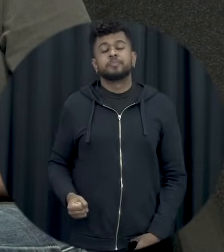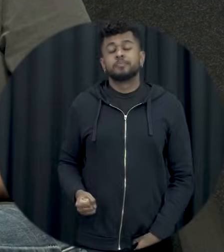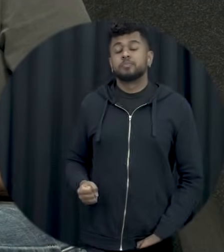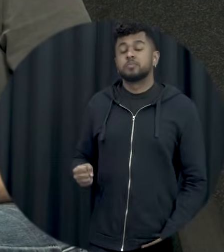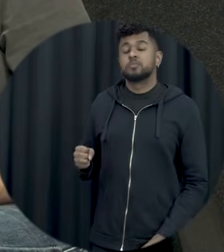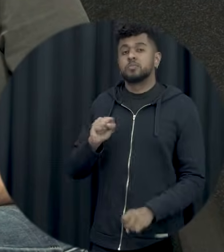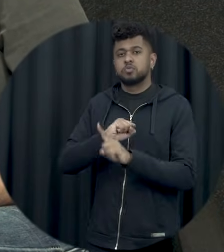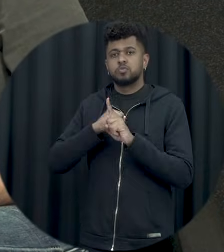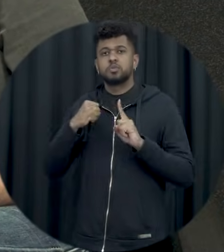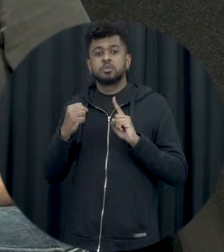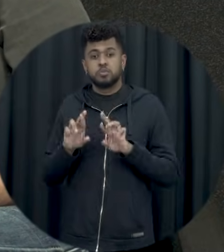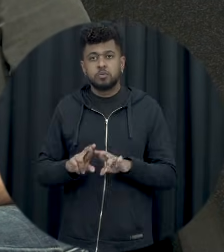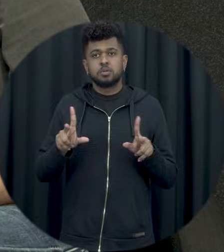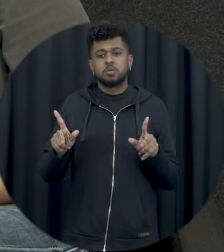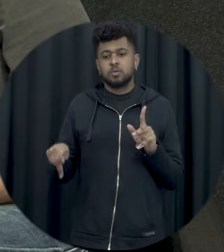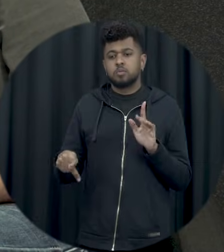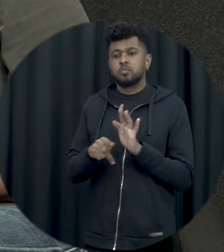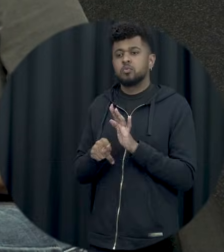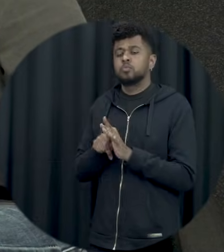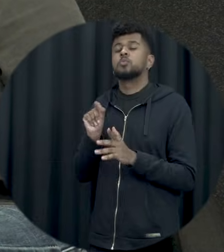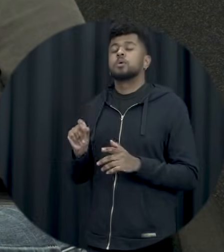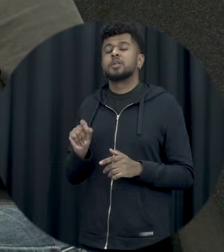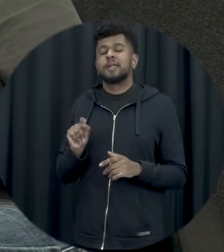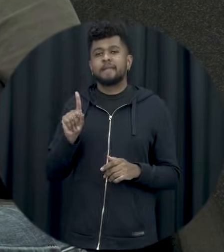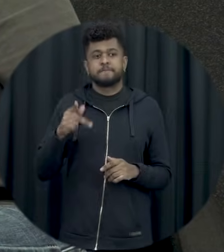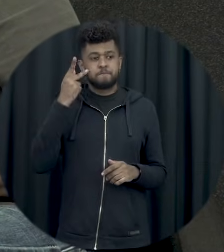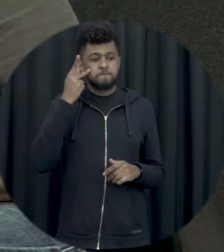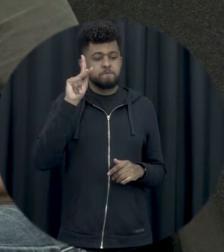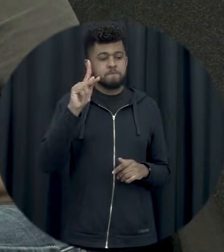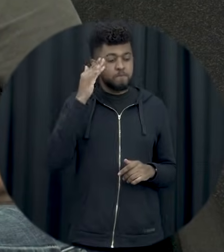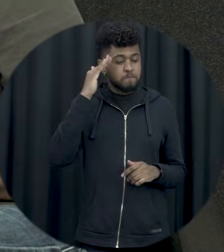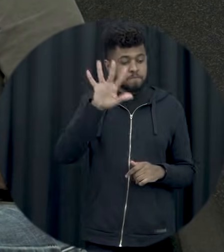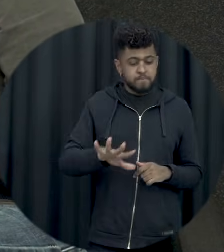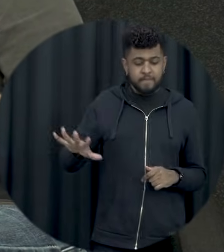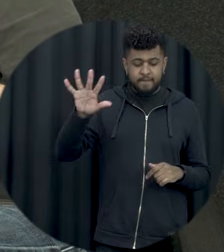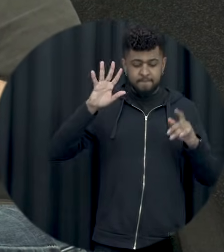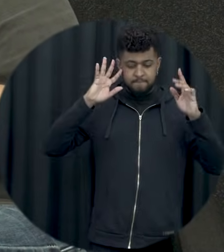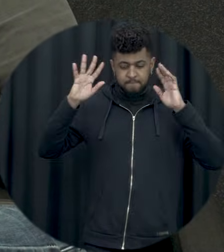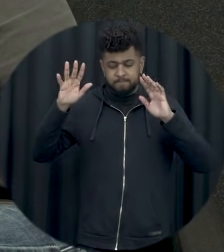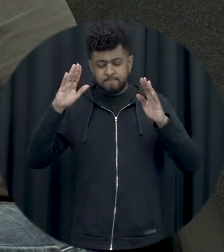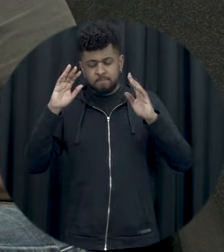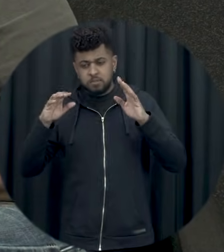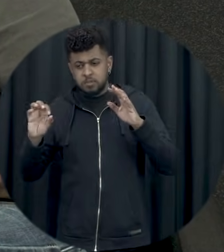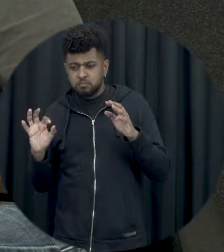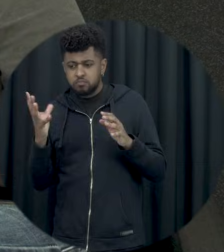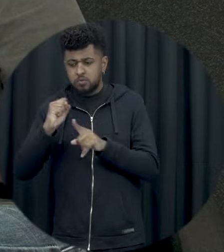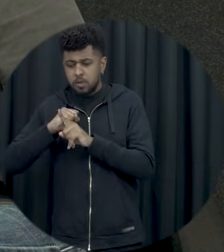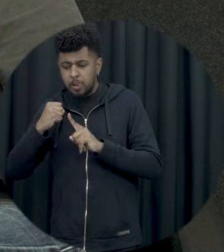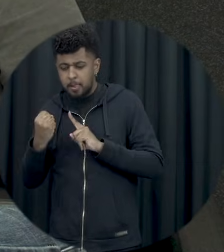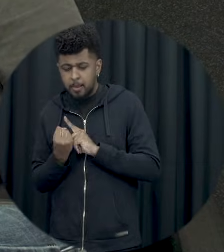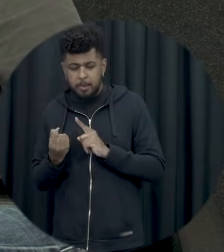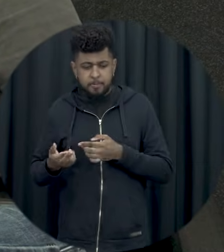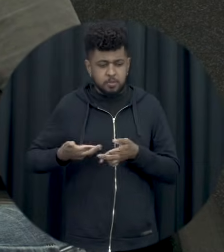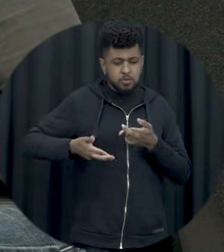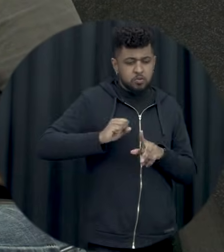do antropólogo, da antropóloga, é que para compreender fenômenos sociais, para compreender relações sociais, a